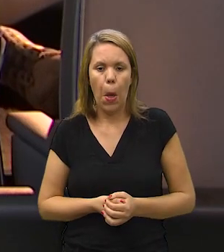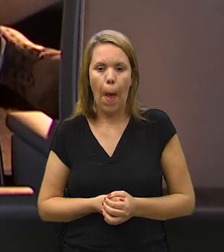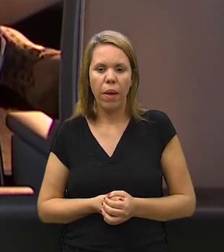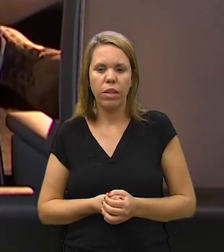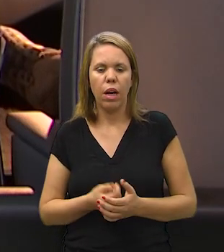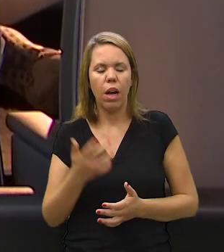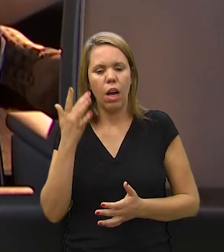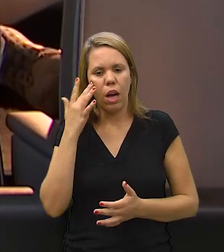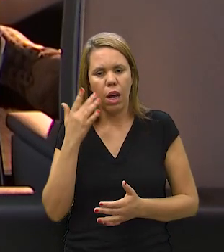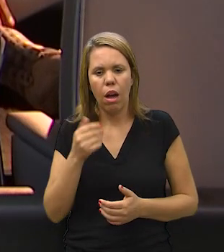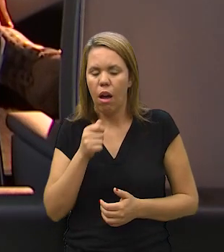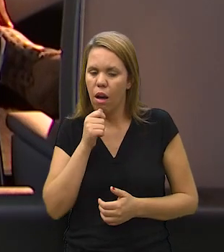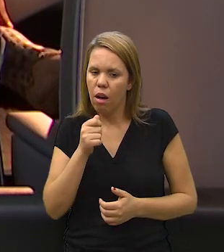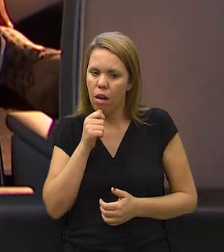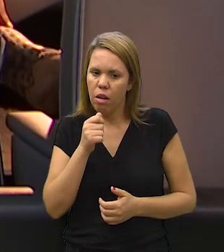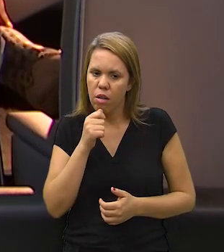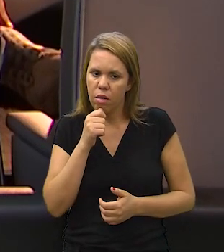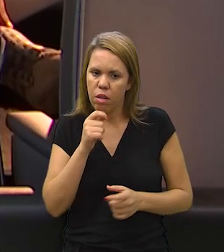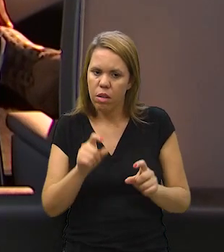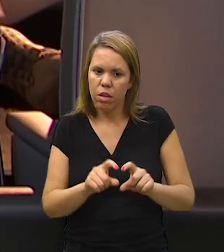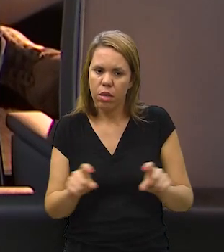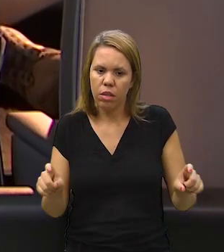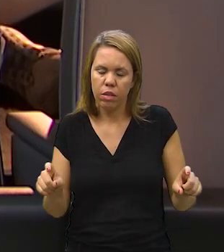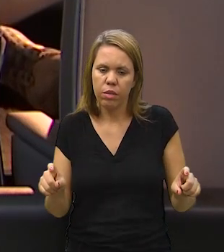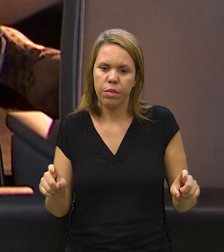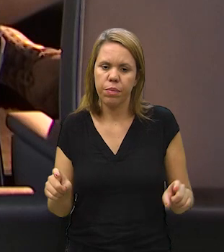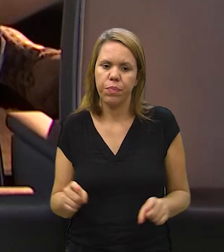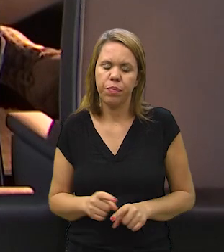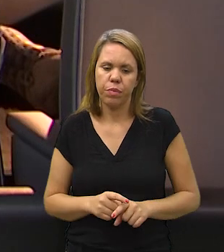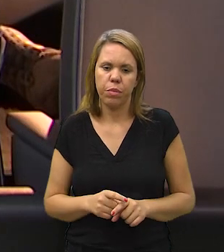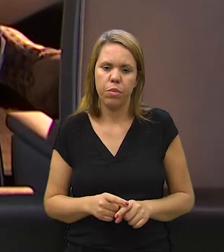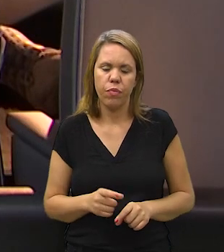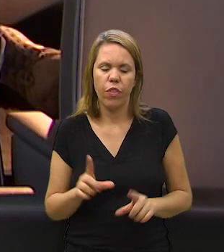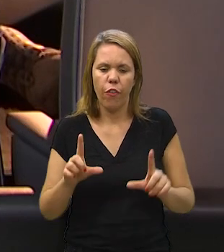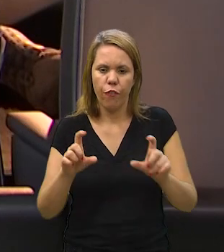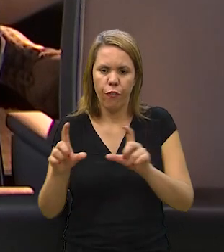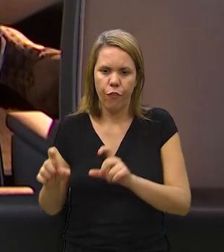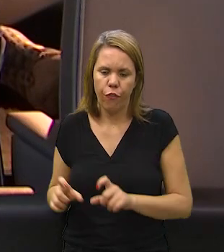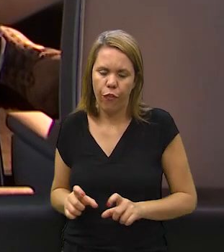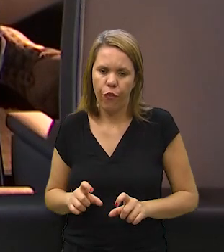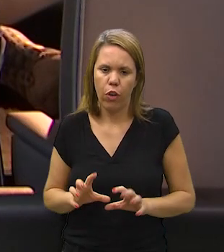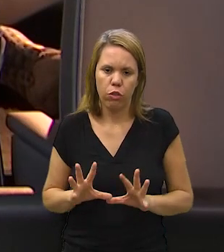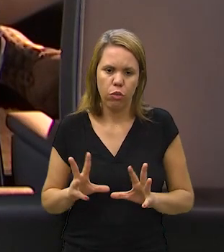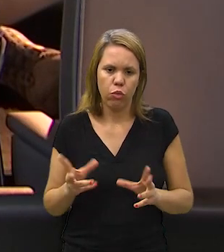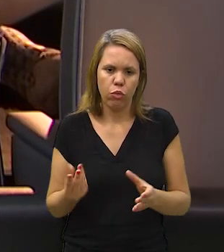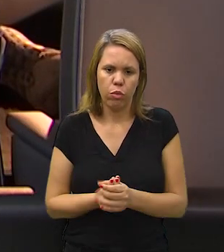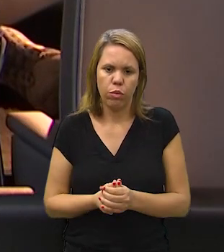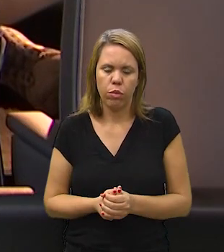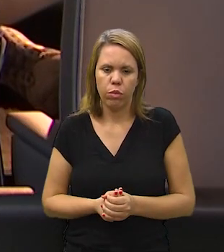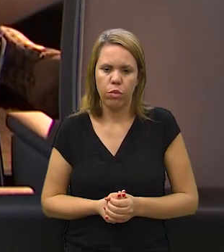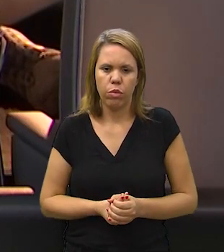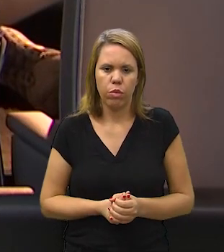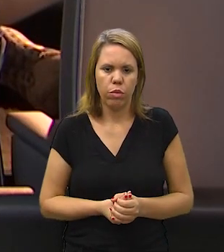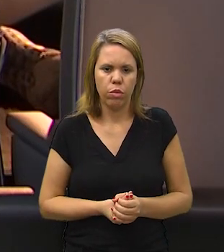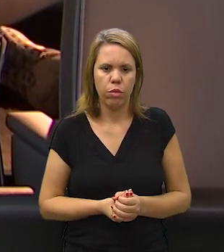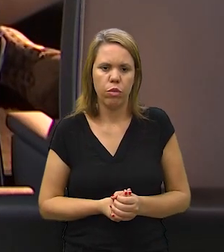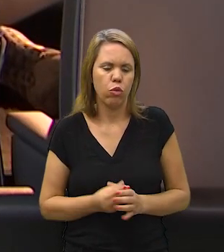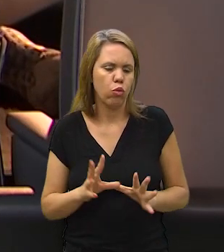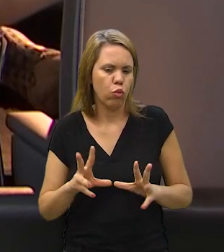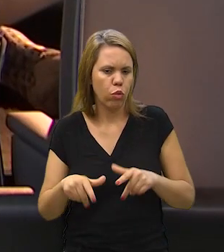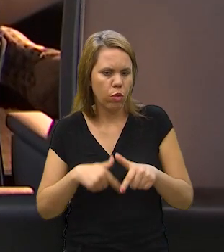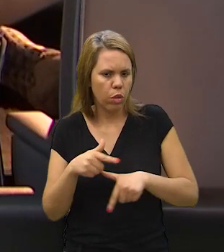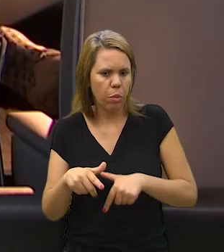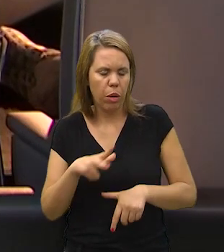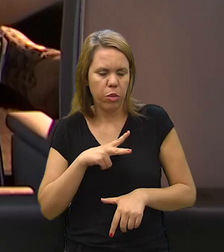Então, acho que por enquanto, assim, é nessa página. Teasers a gente coloca lá, fotos, tudo tá lá. Making off também. Making